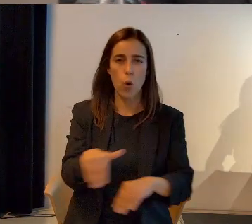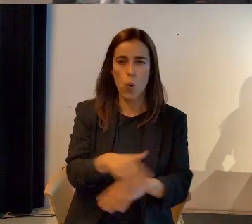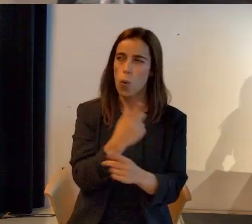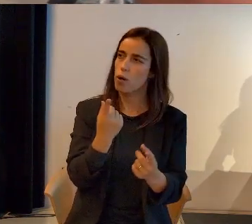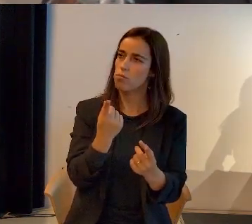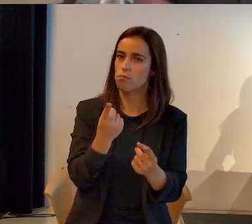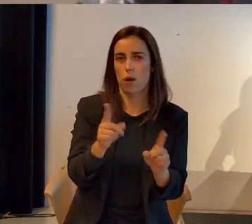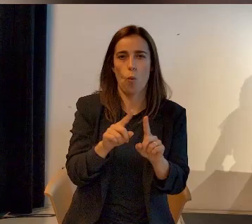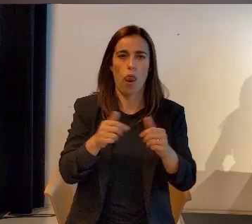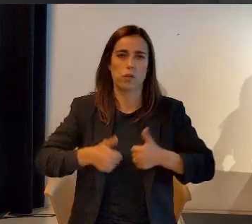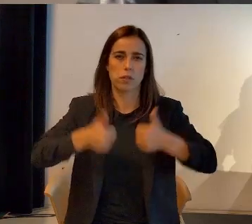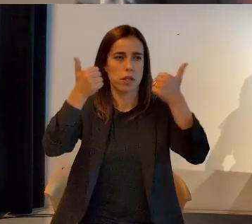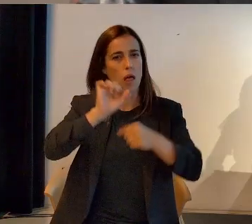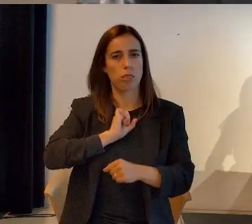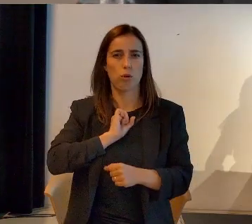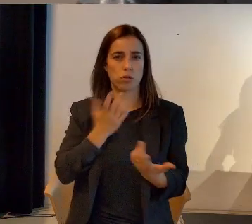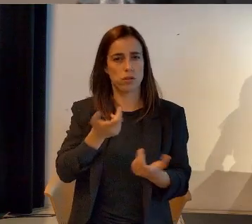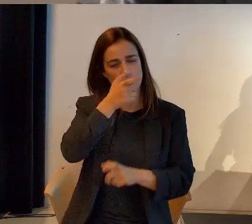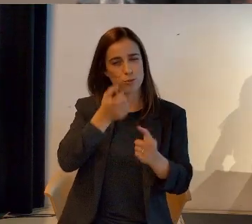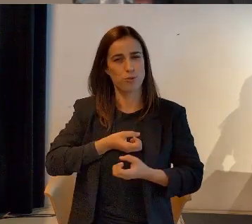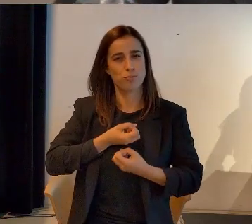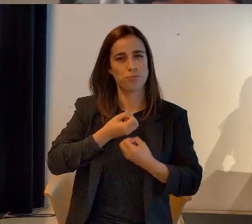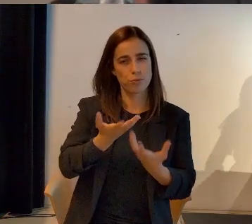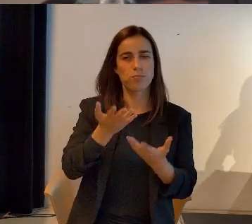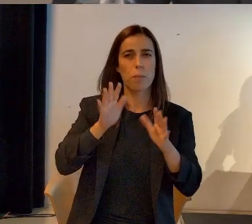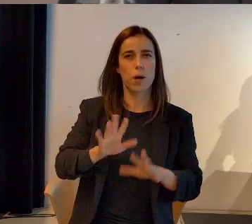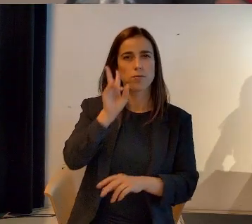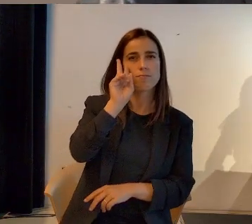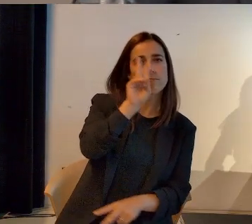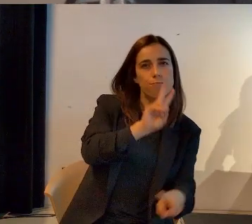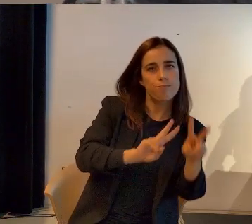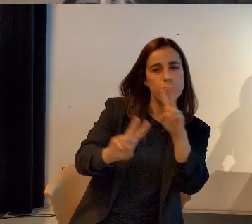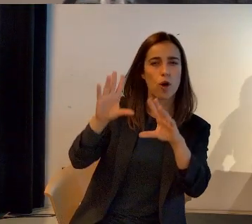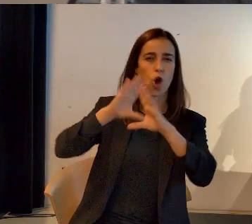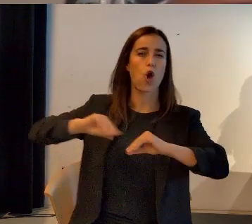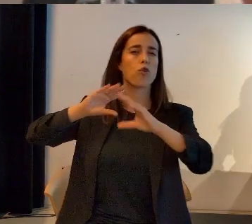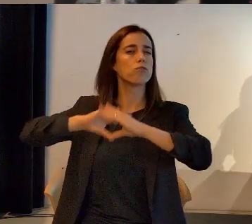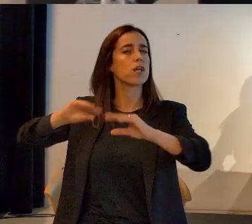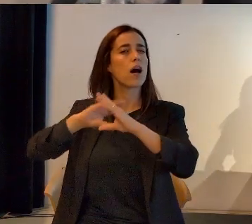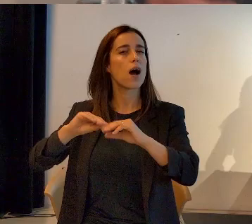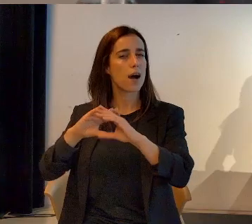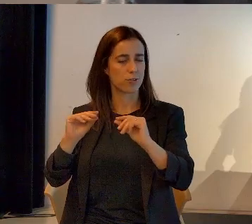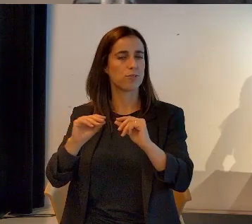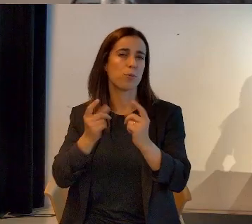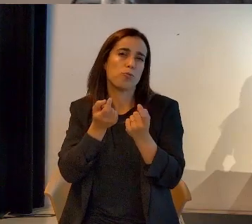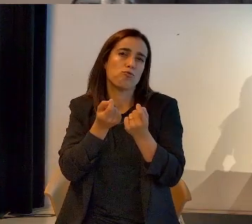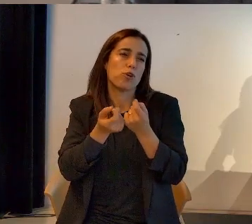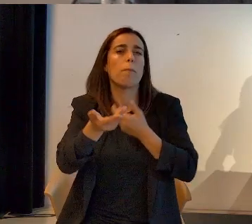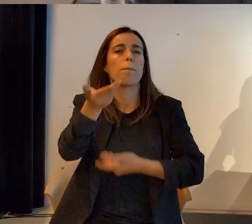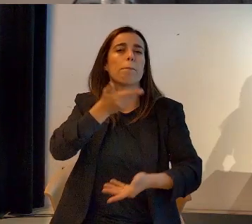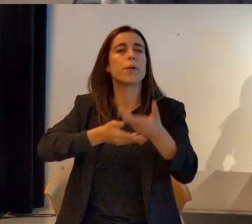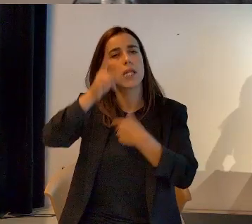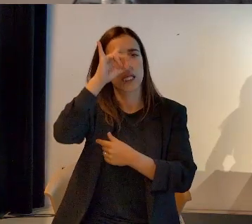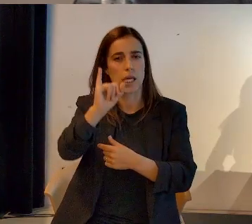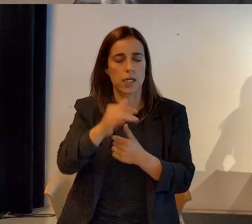nossa cidade e as pessoas acabam por conversar e parar, conversar e também estarem e partilhar muitas das suas